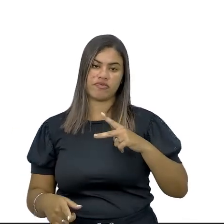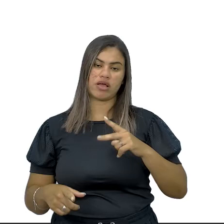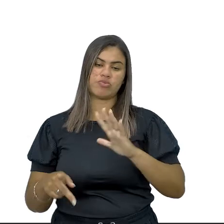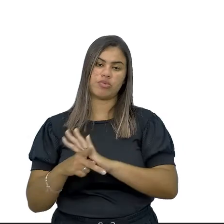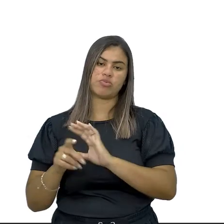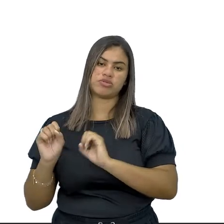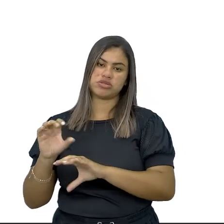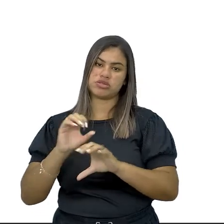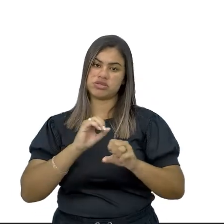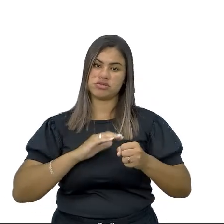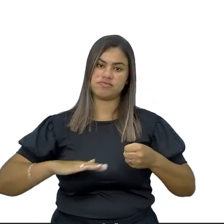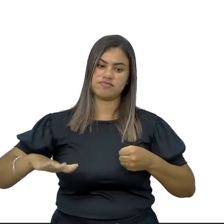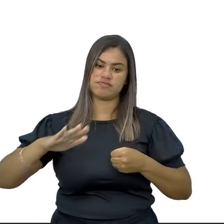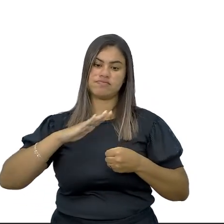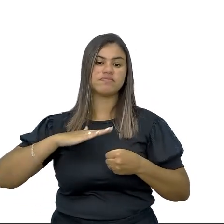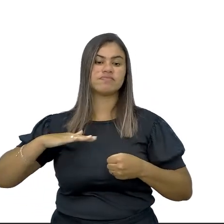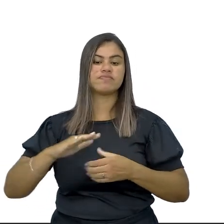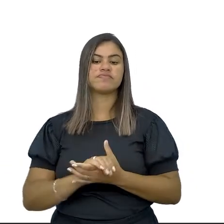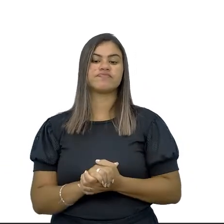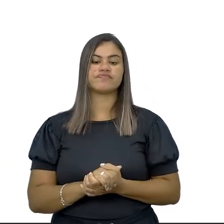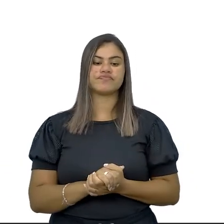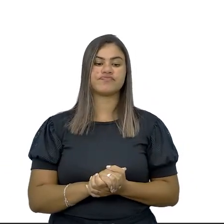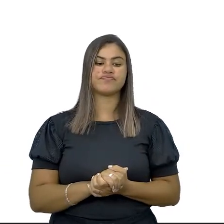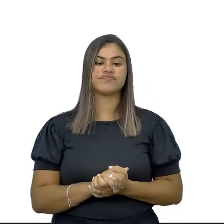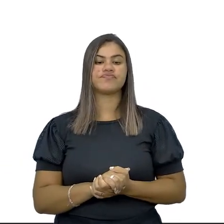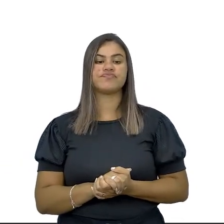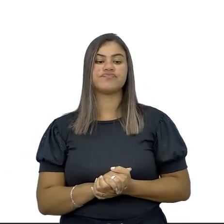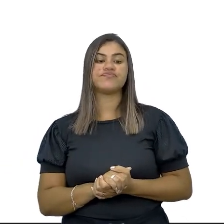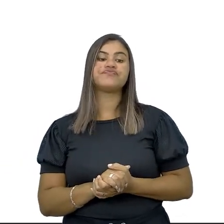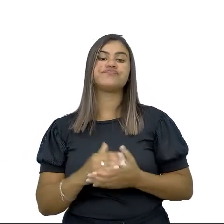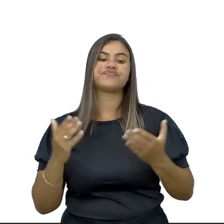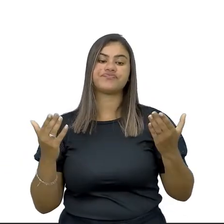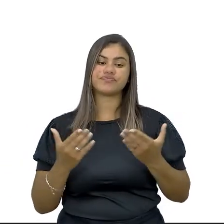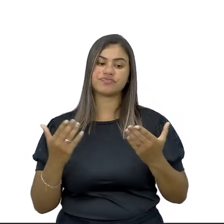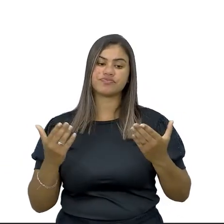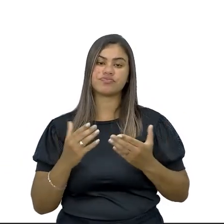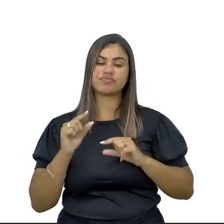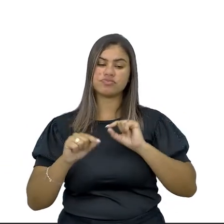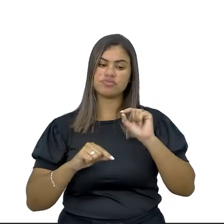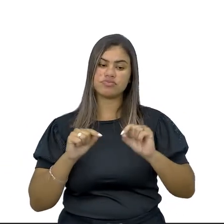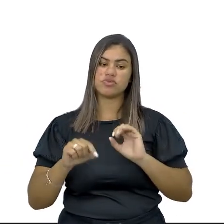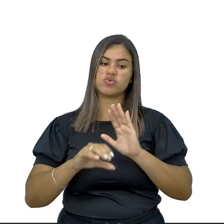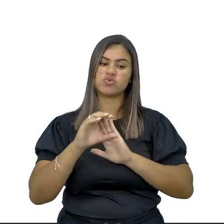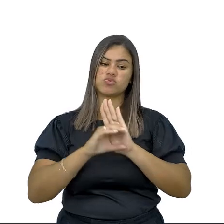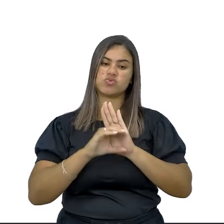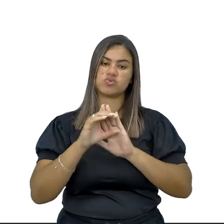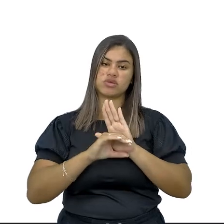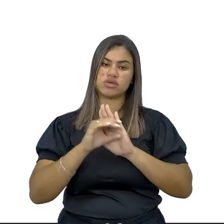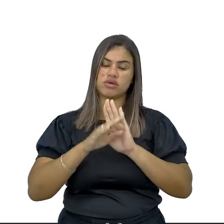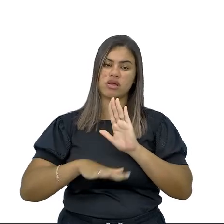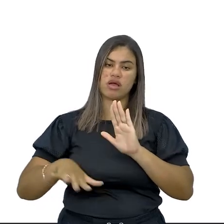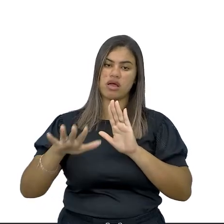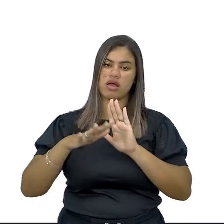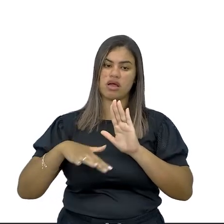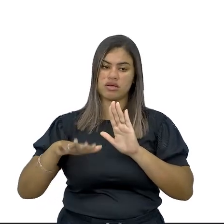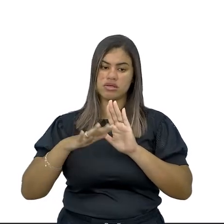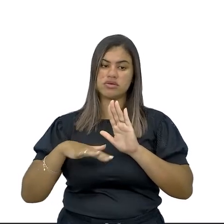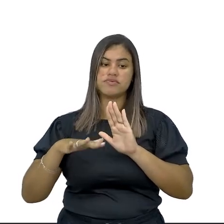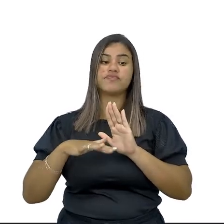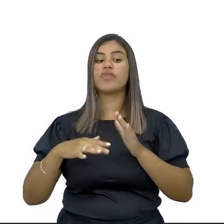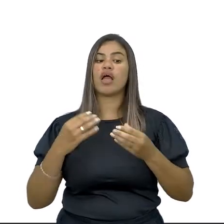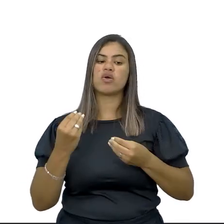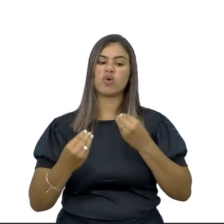ensino superior. E agora, adentrando, né, o currículo para a área de ciências da natureza, então